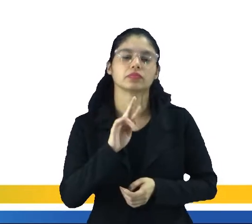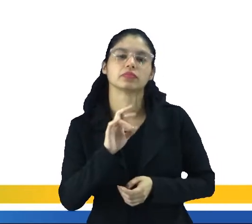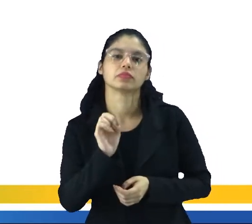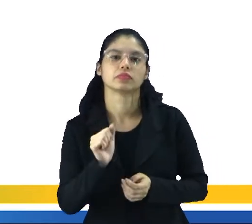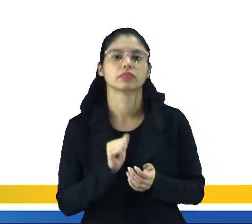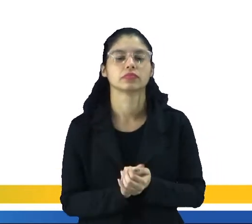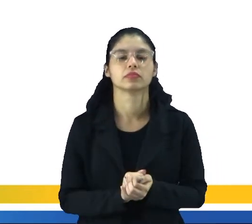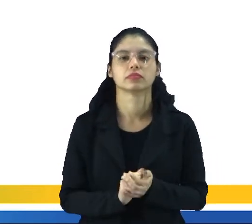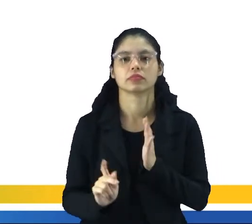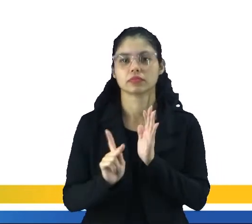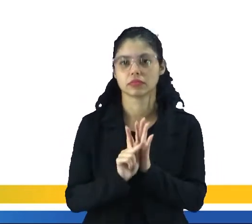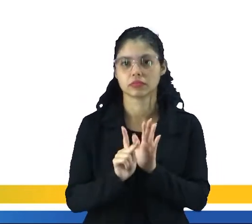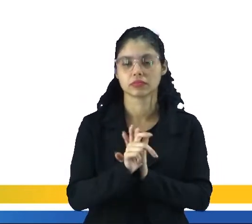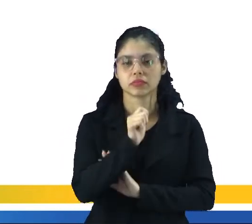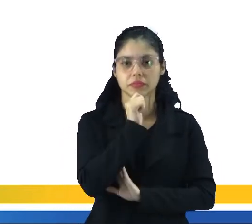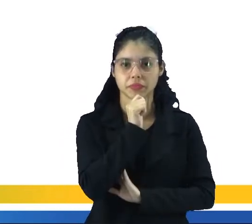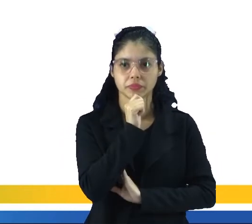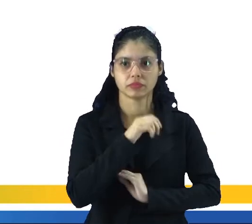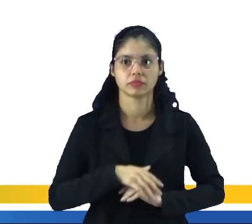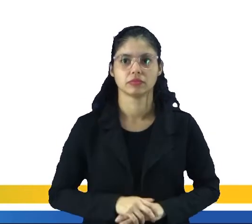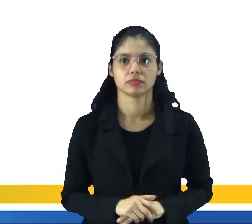da situação.